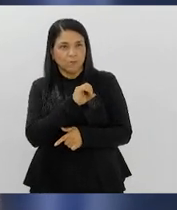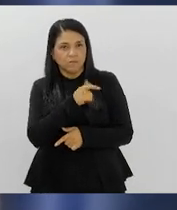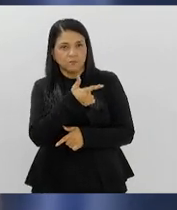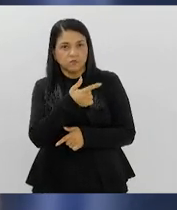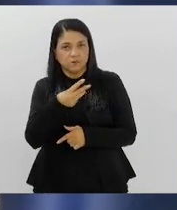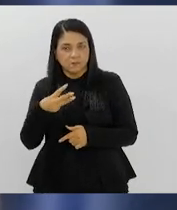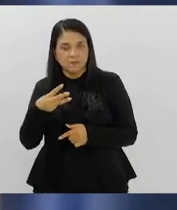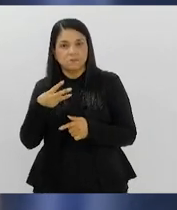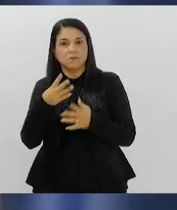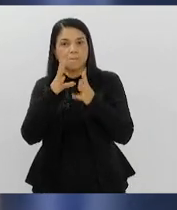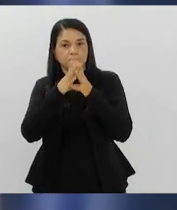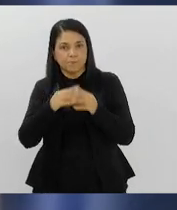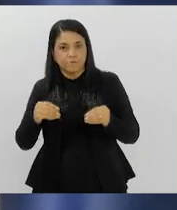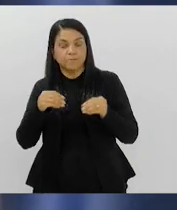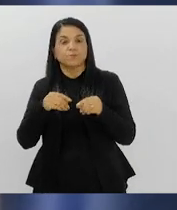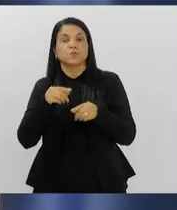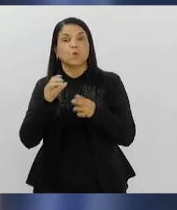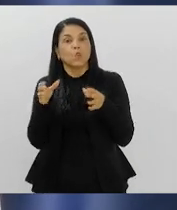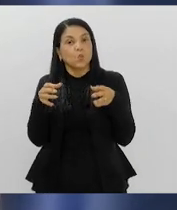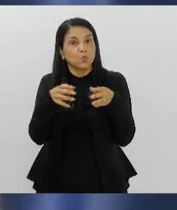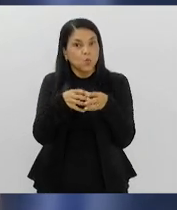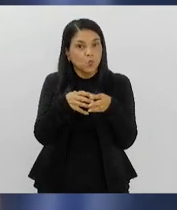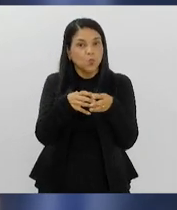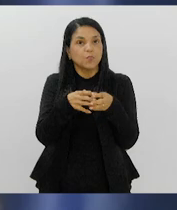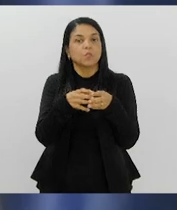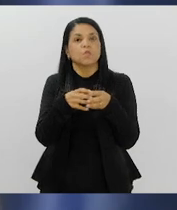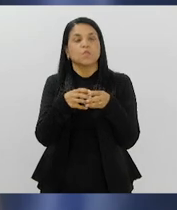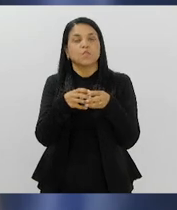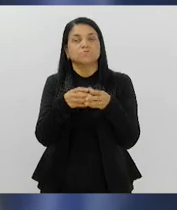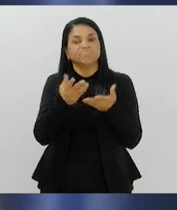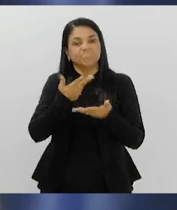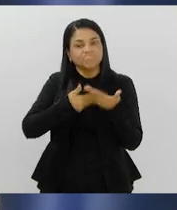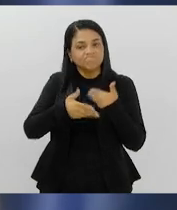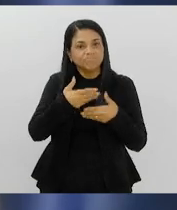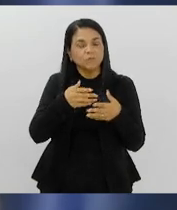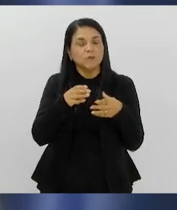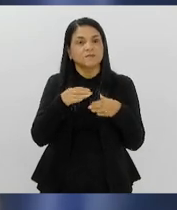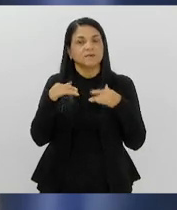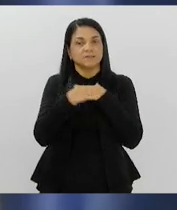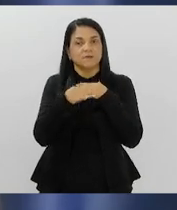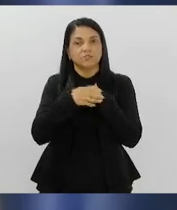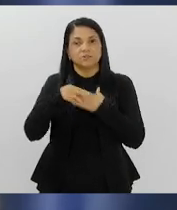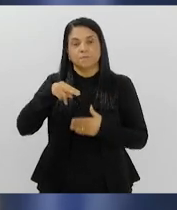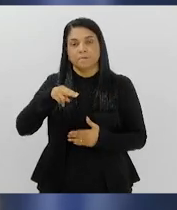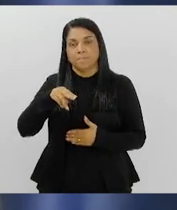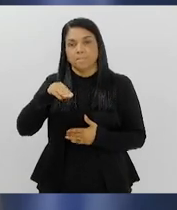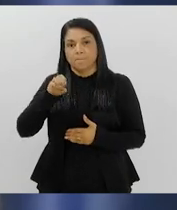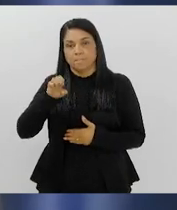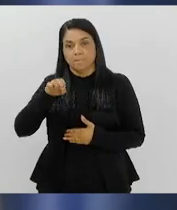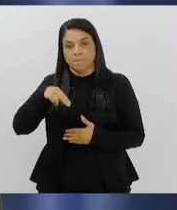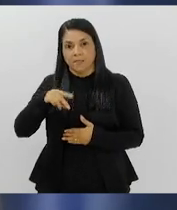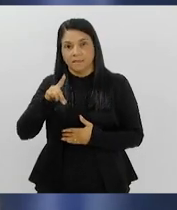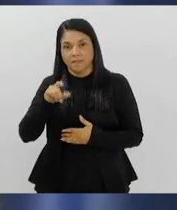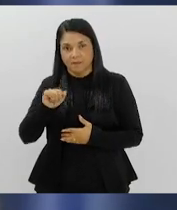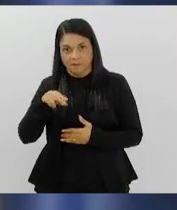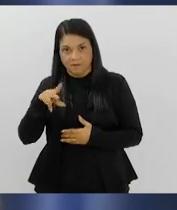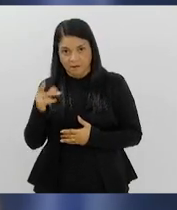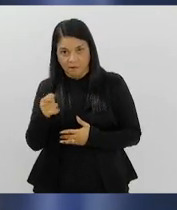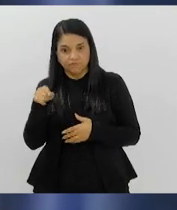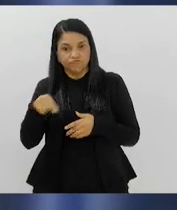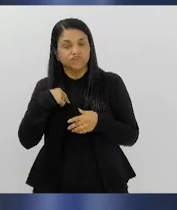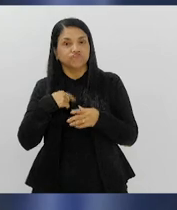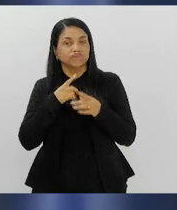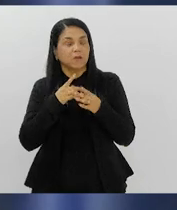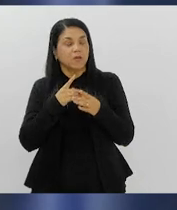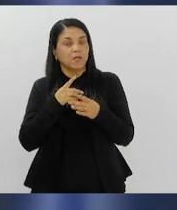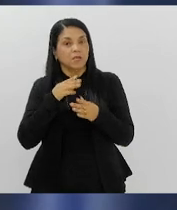neonazista envolvido com um campo de treinamento na cidade de Mendanha. Então, assim, é o avanço dessa ideologia que é extremamente nociva.